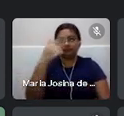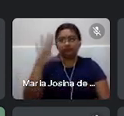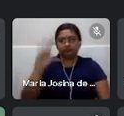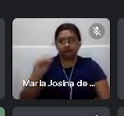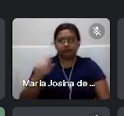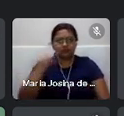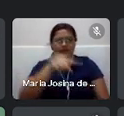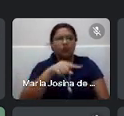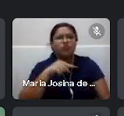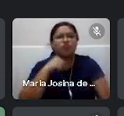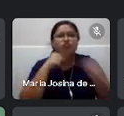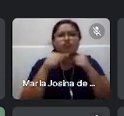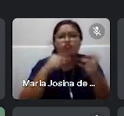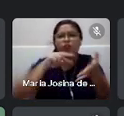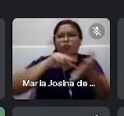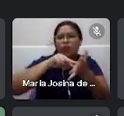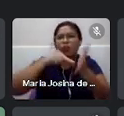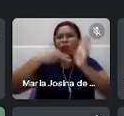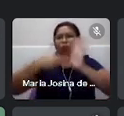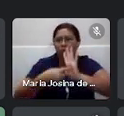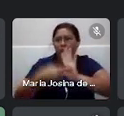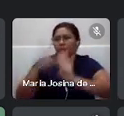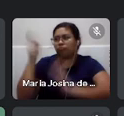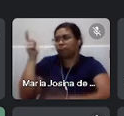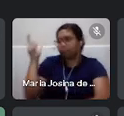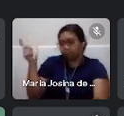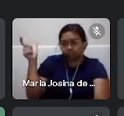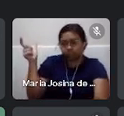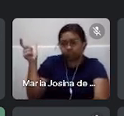dos significados dessa fórmula aqui?